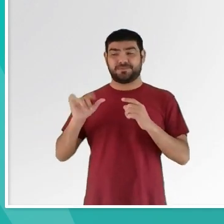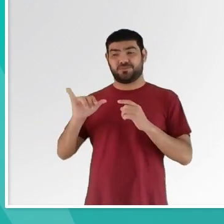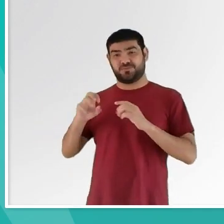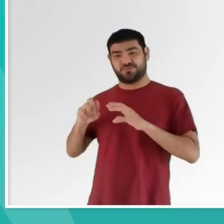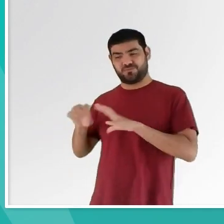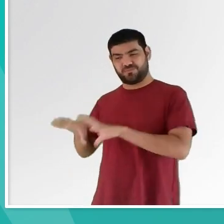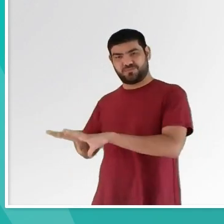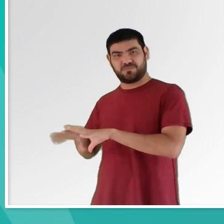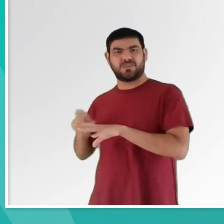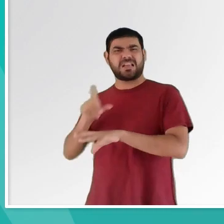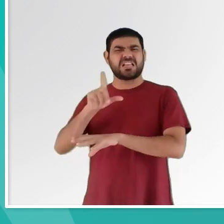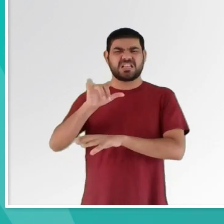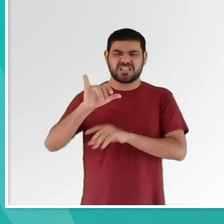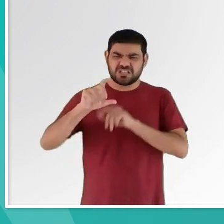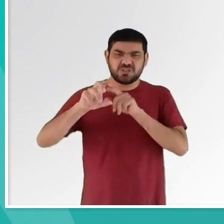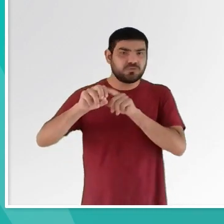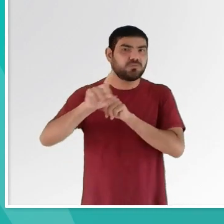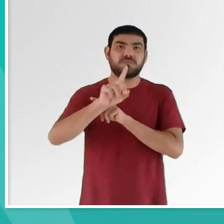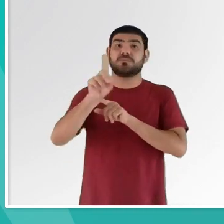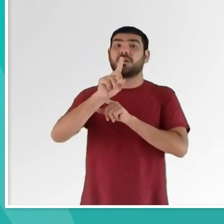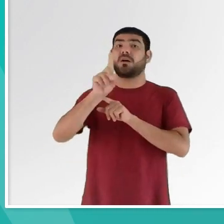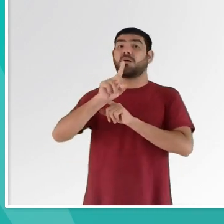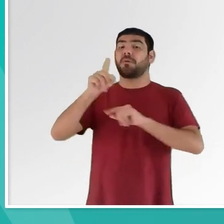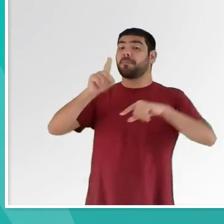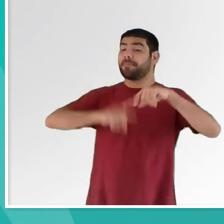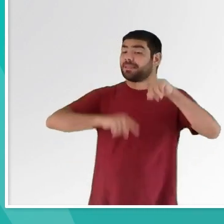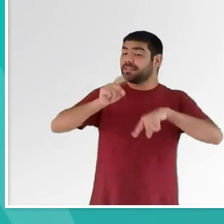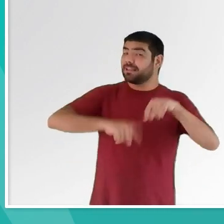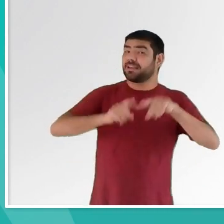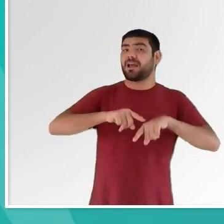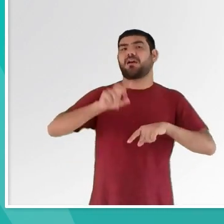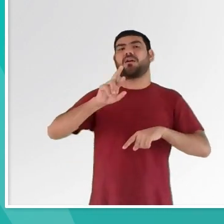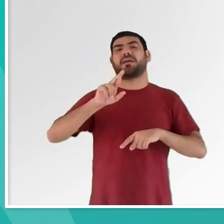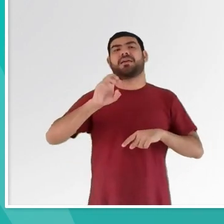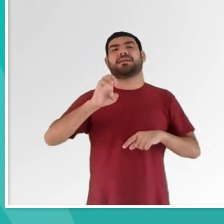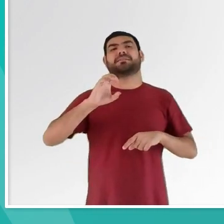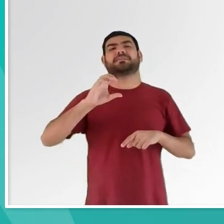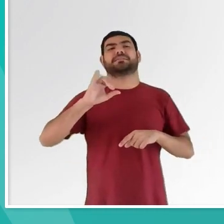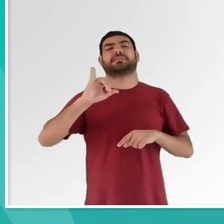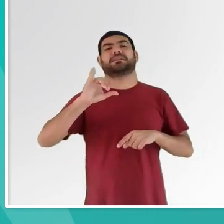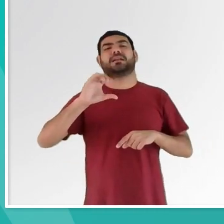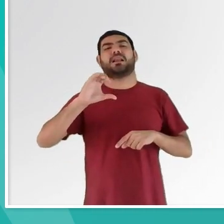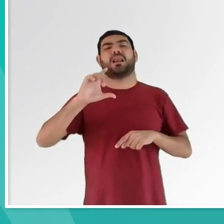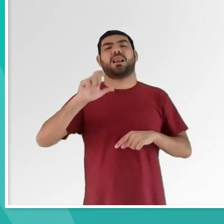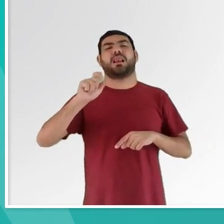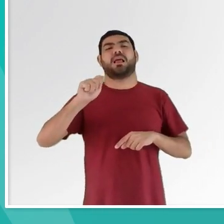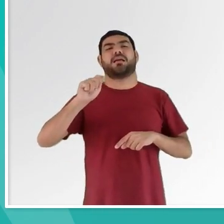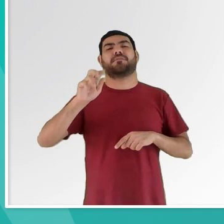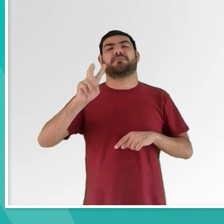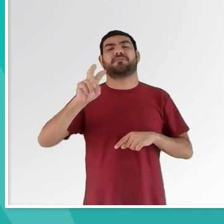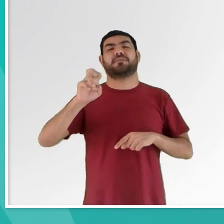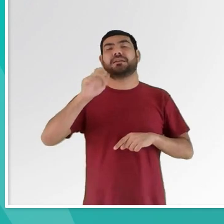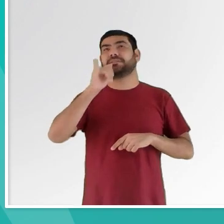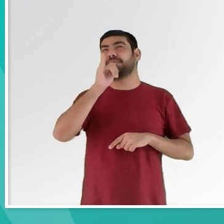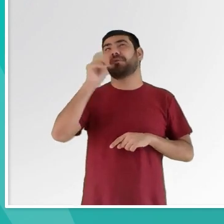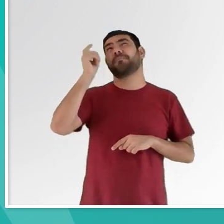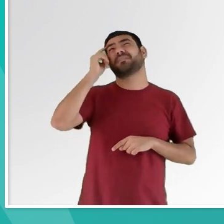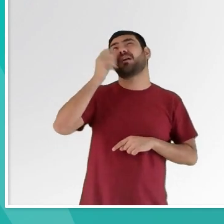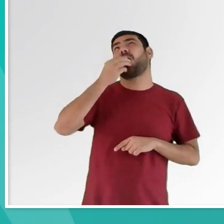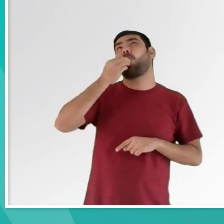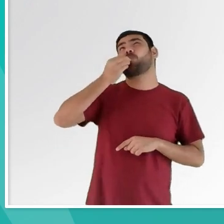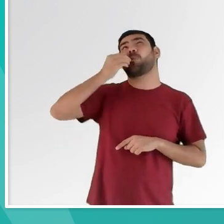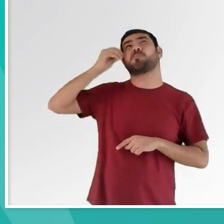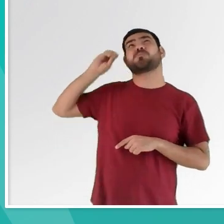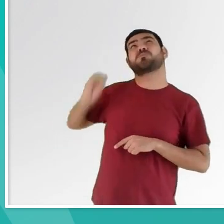lixo, nós estamos trabalhando com materiais reciclados. E quando você pensar em jogar um chiclete, uma tampinha no